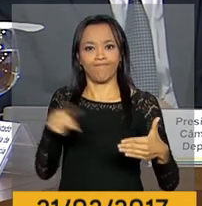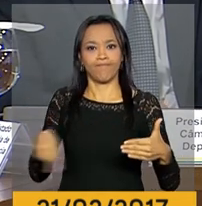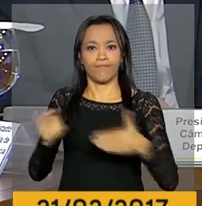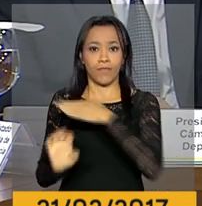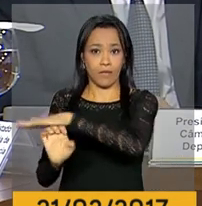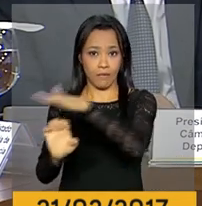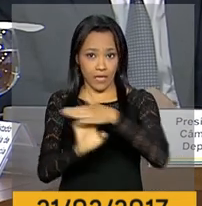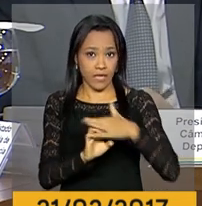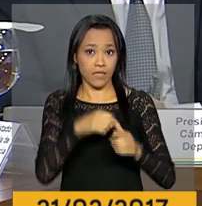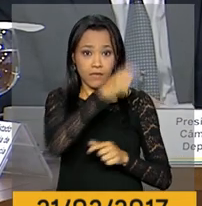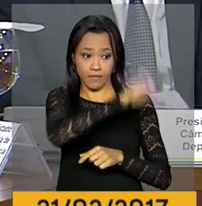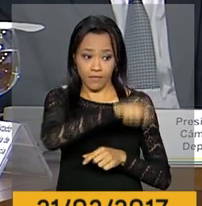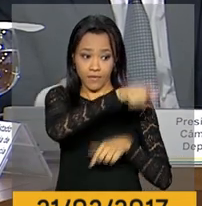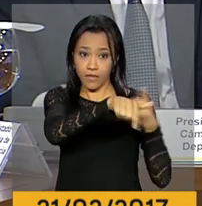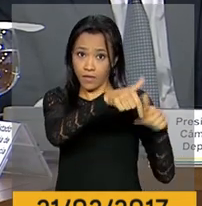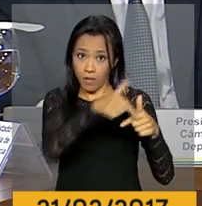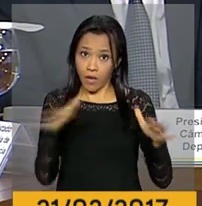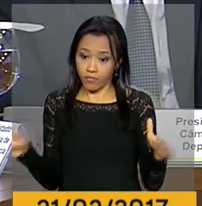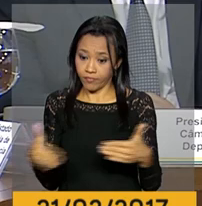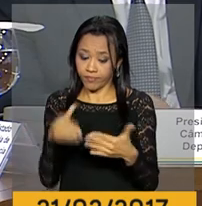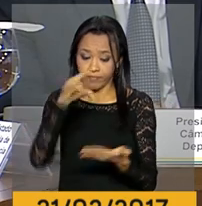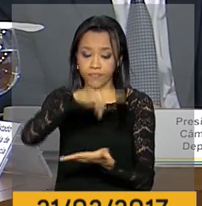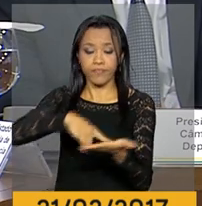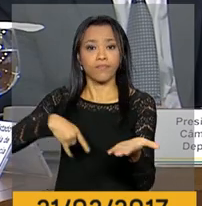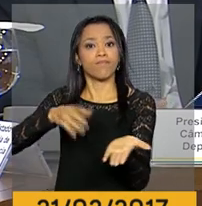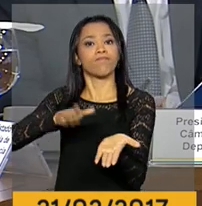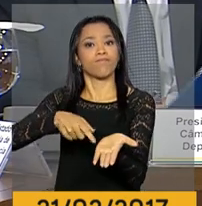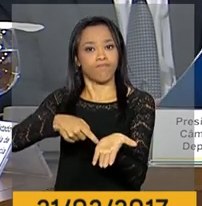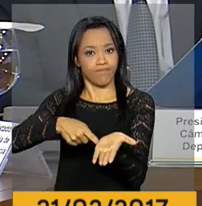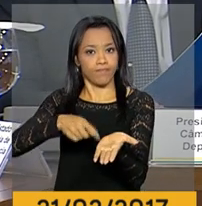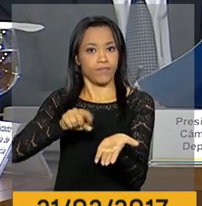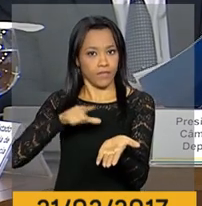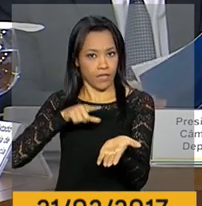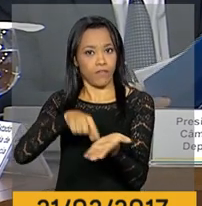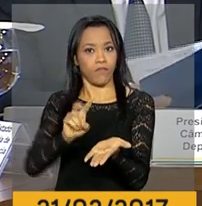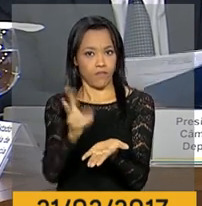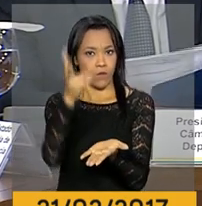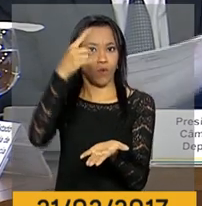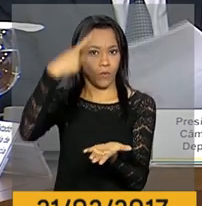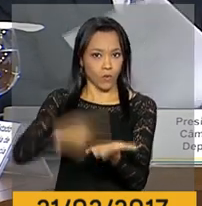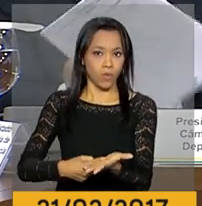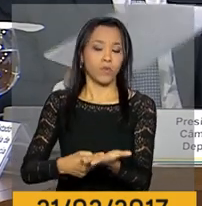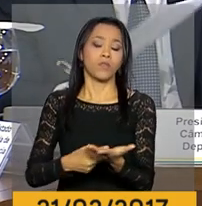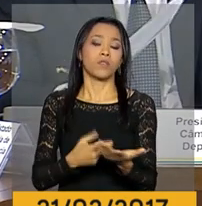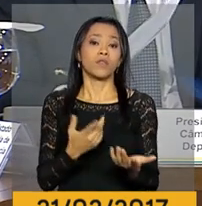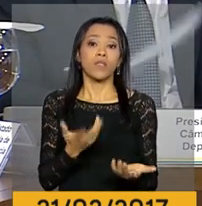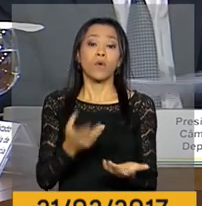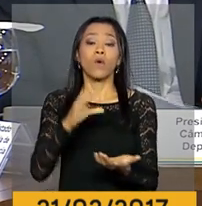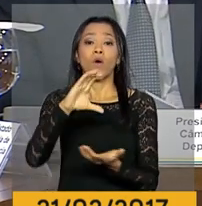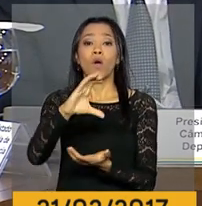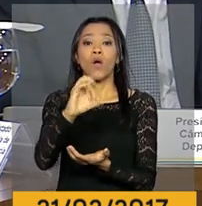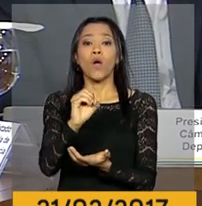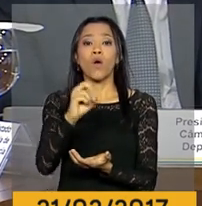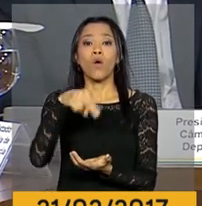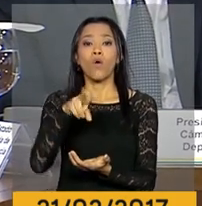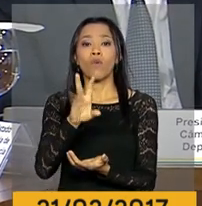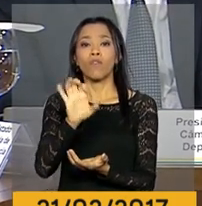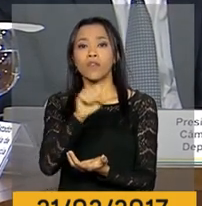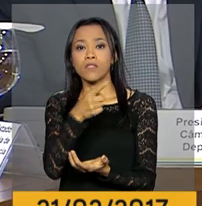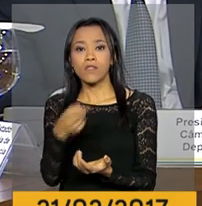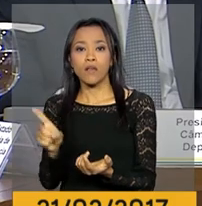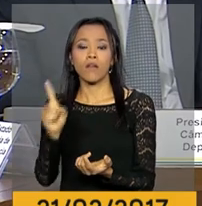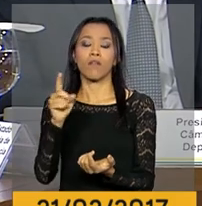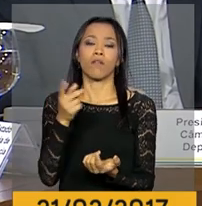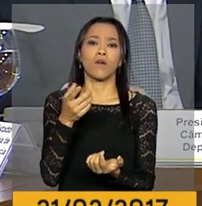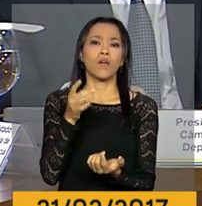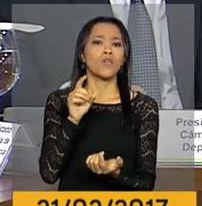vou interpretar a constituição só tô esse dado aos senhores a eu digo interessante nenhuma Convenção Coletiva seria feita